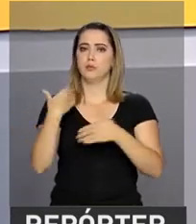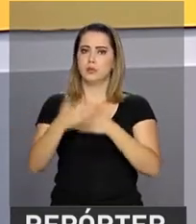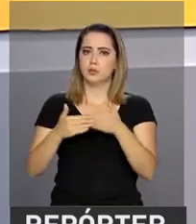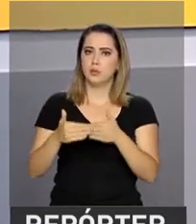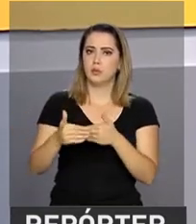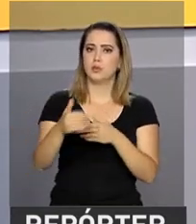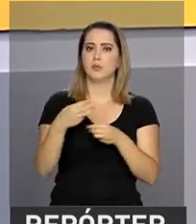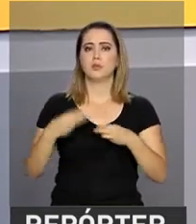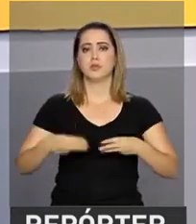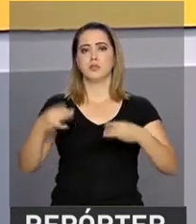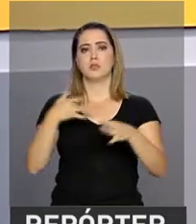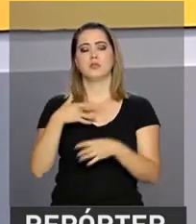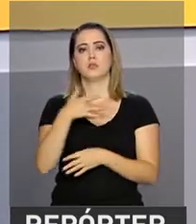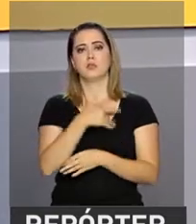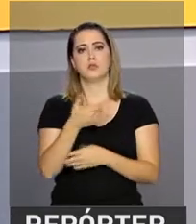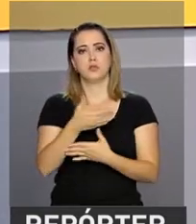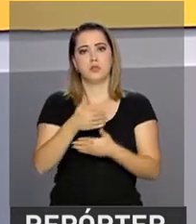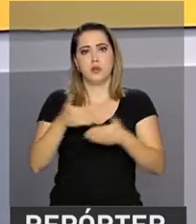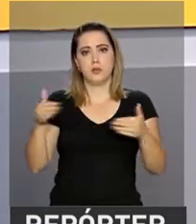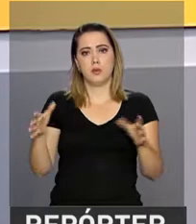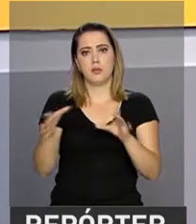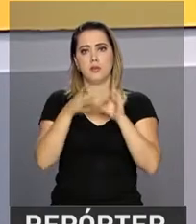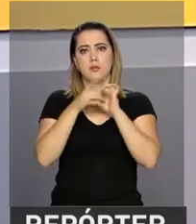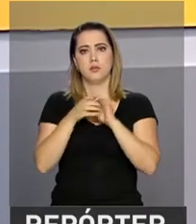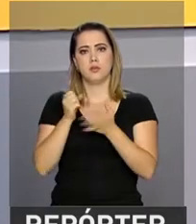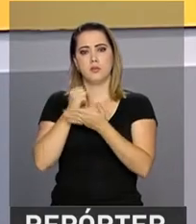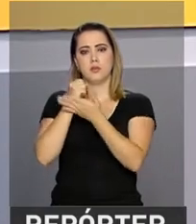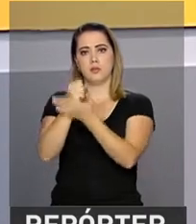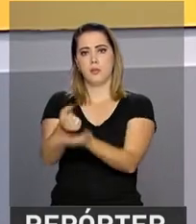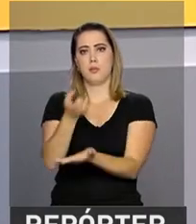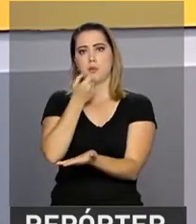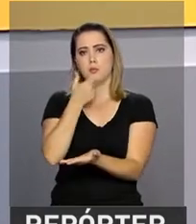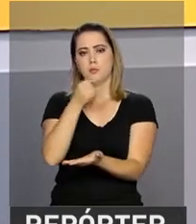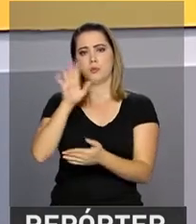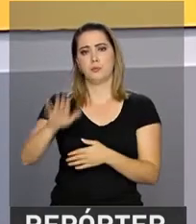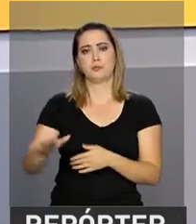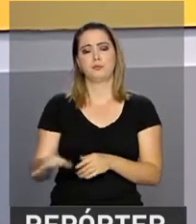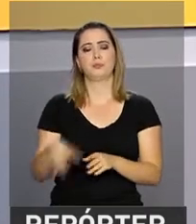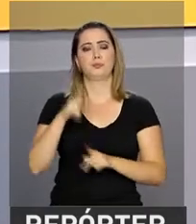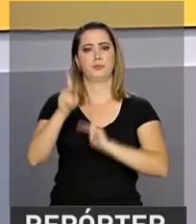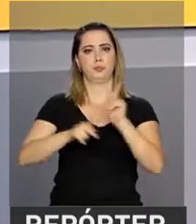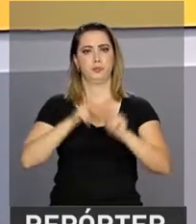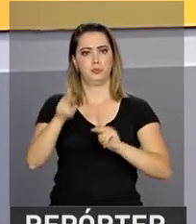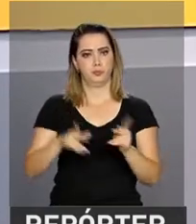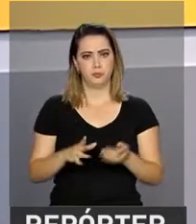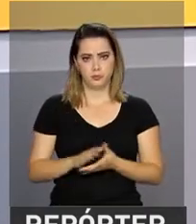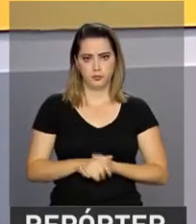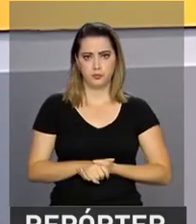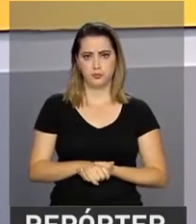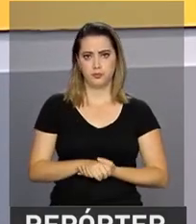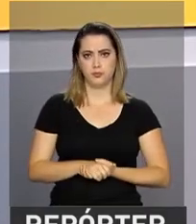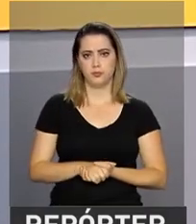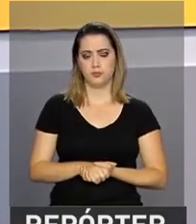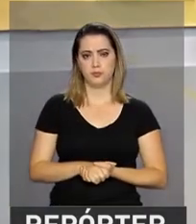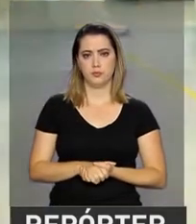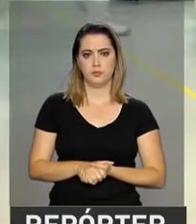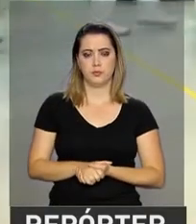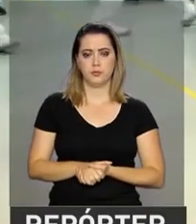o Ministério da Saúde quer ampliar as parcerias para oferecer remédios mais baratos a toda a população.